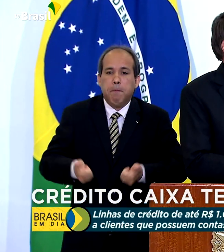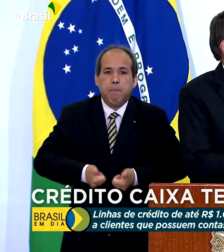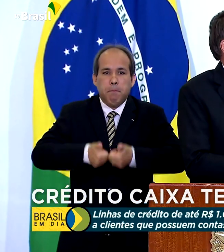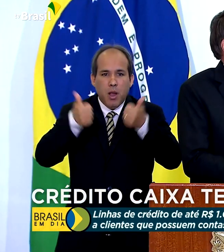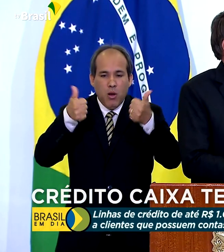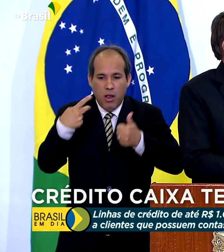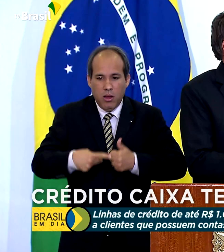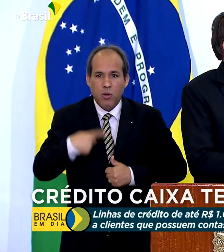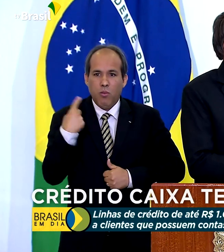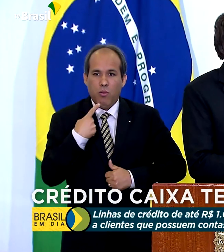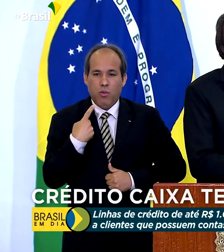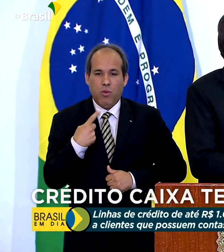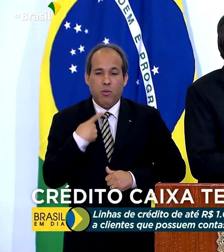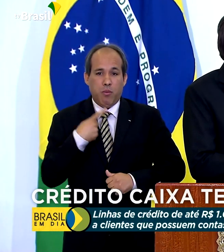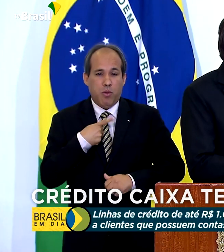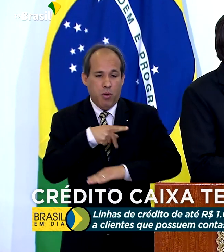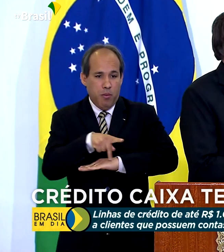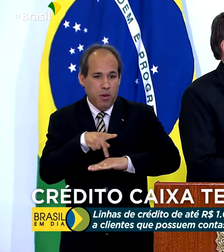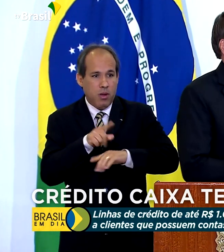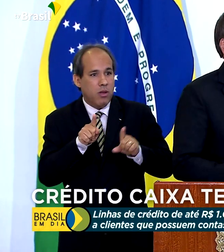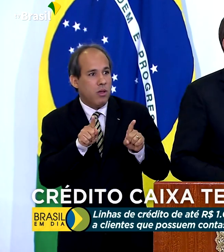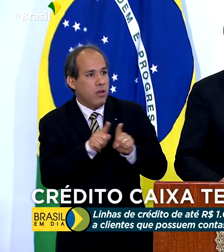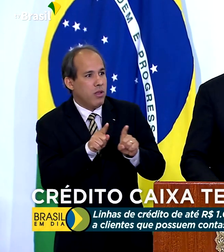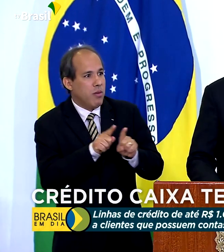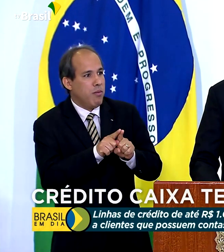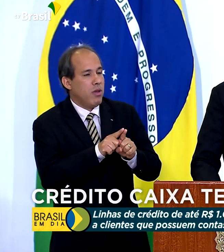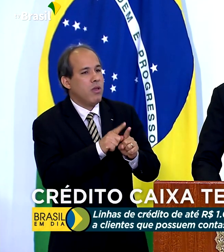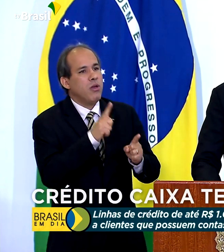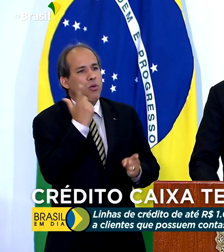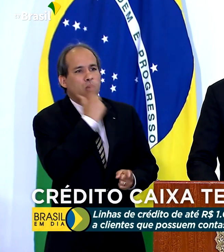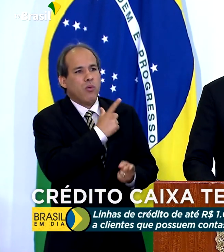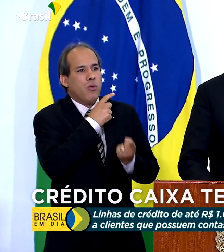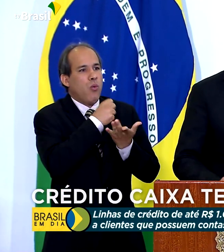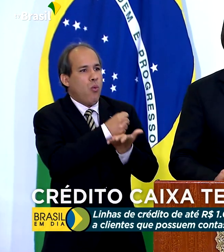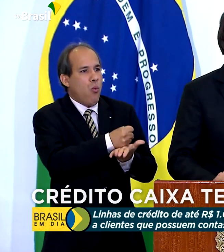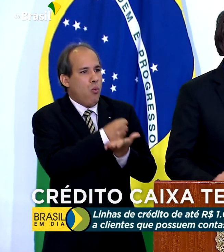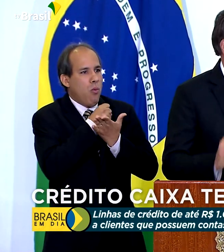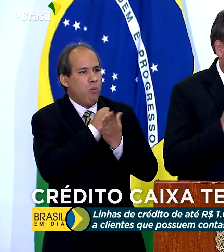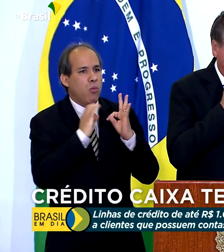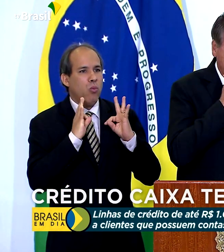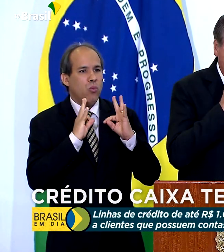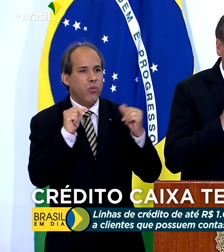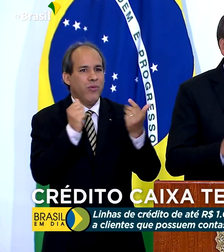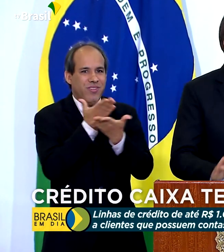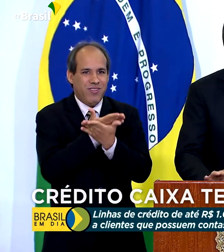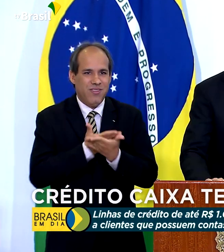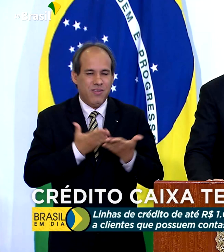com o meu país, assim como ter a colaboração de todos vocês.